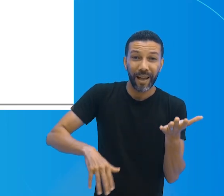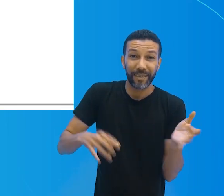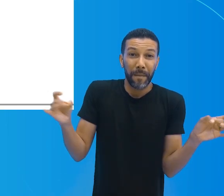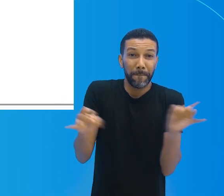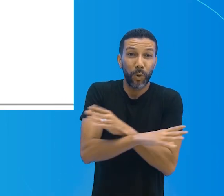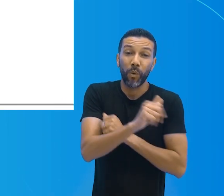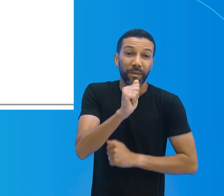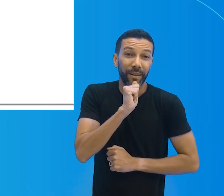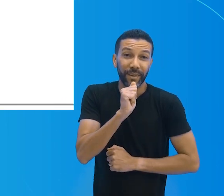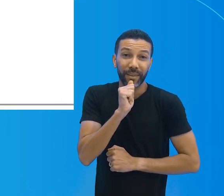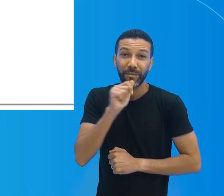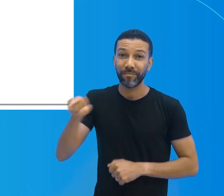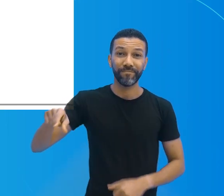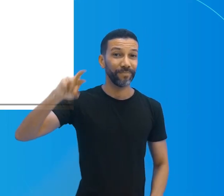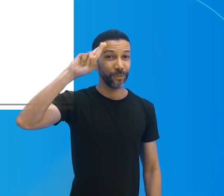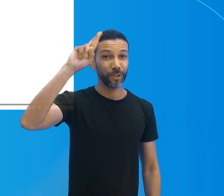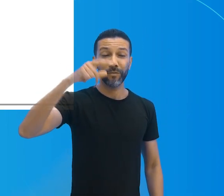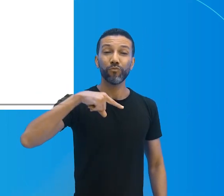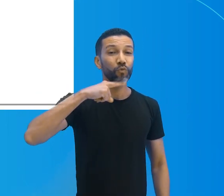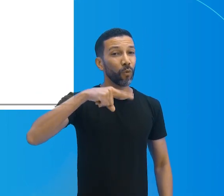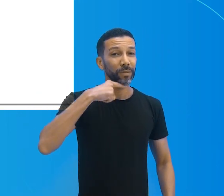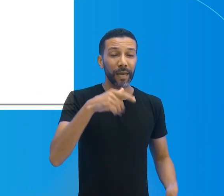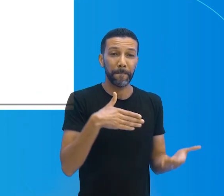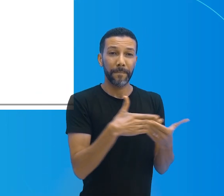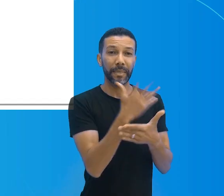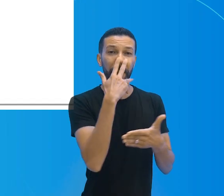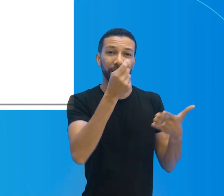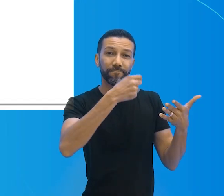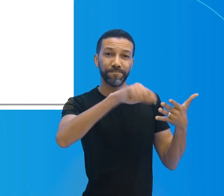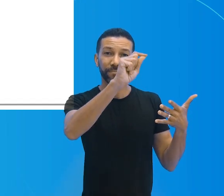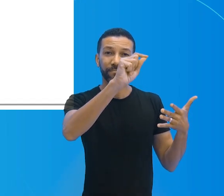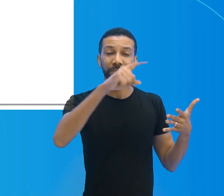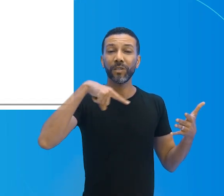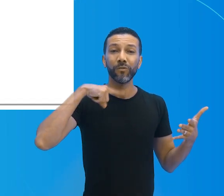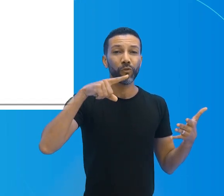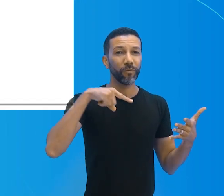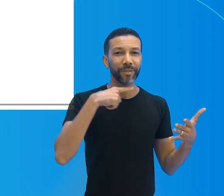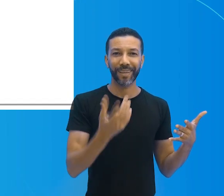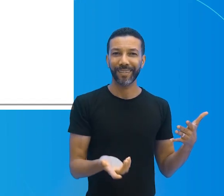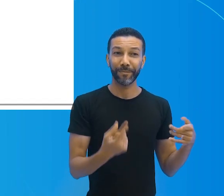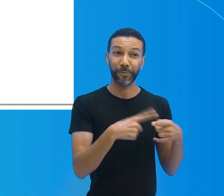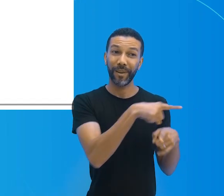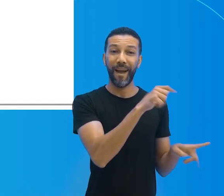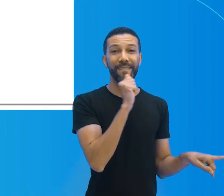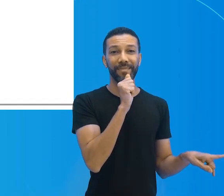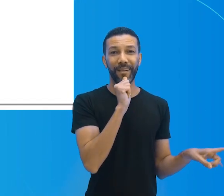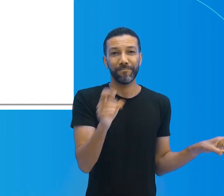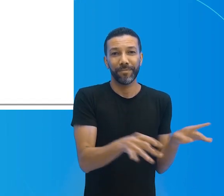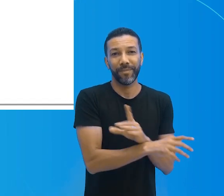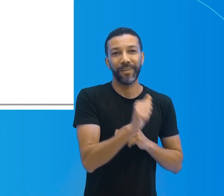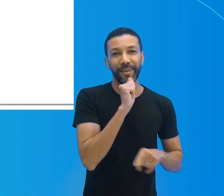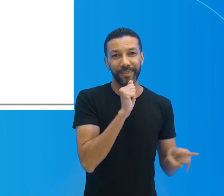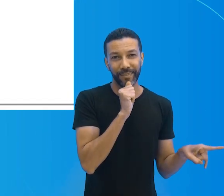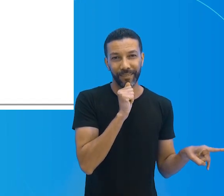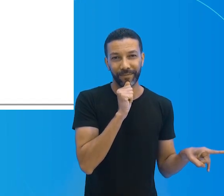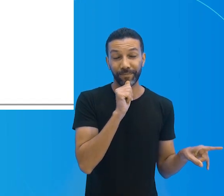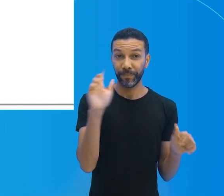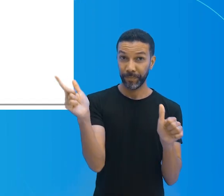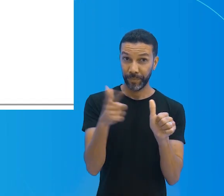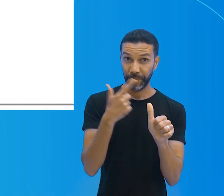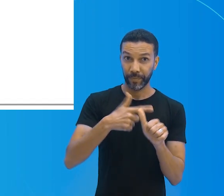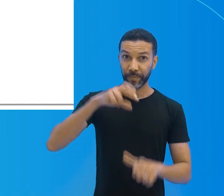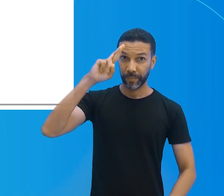visualizar aquela entrega para poder avaliar e homologar, certo? Então, o chefe, ao entrar no sistema,